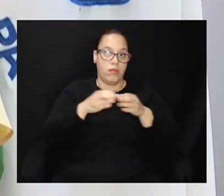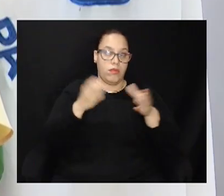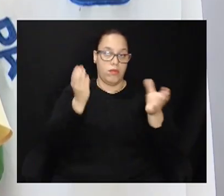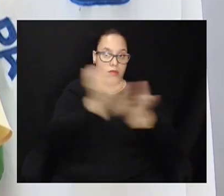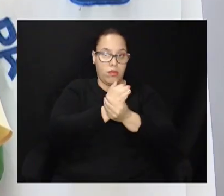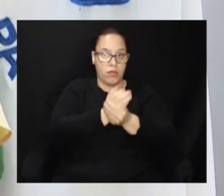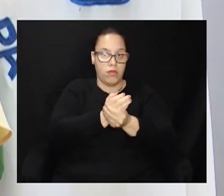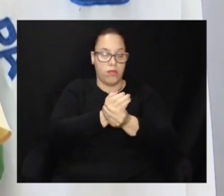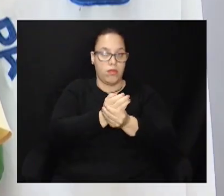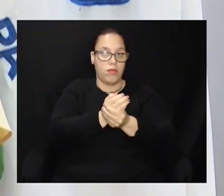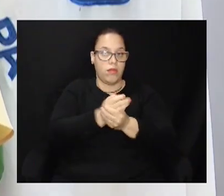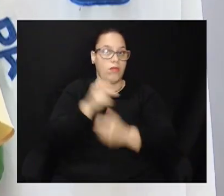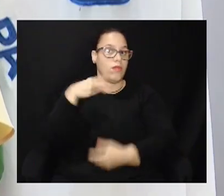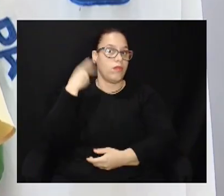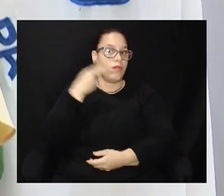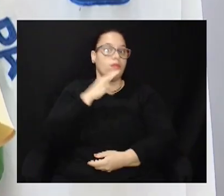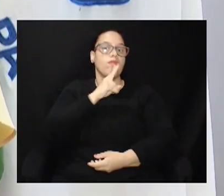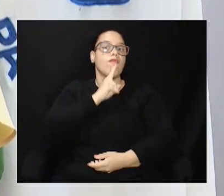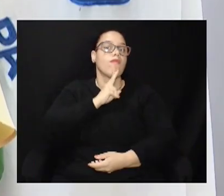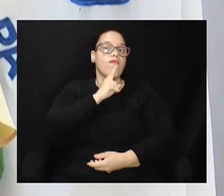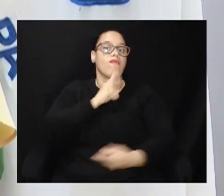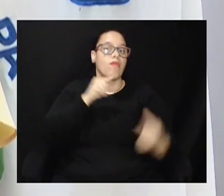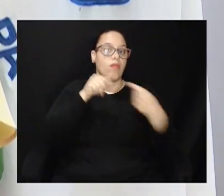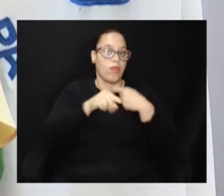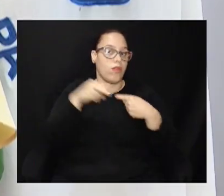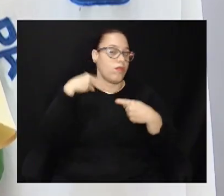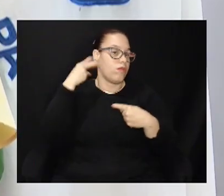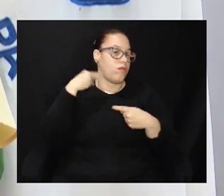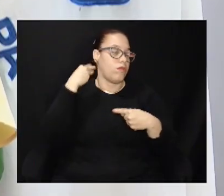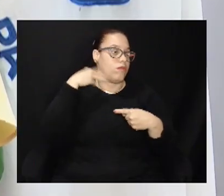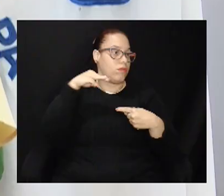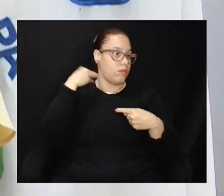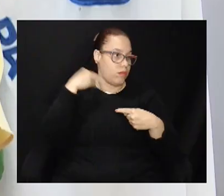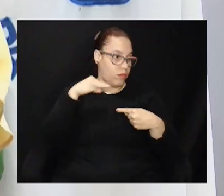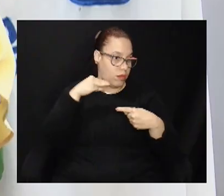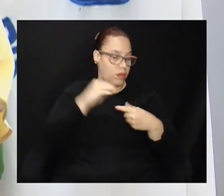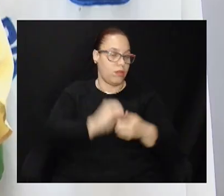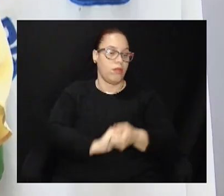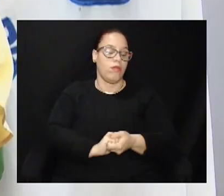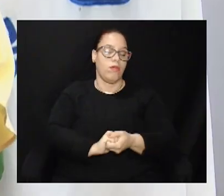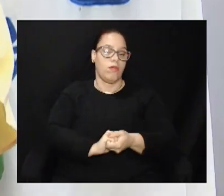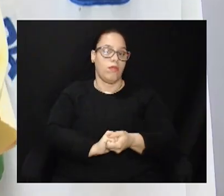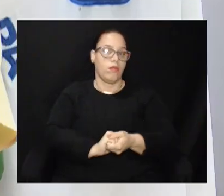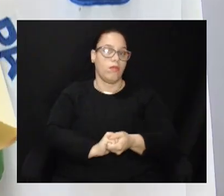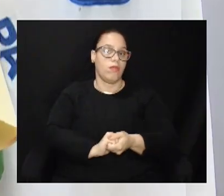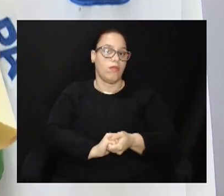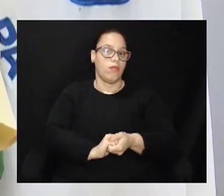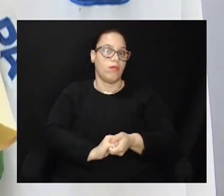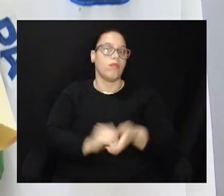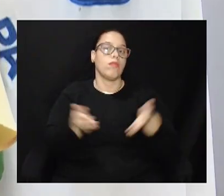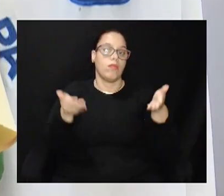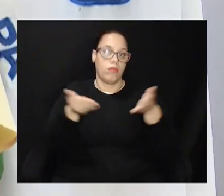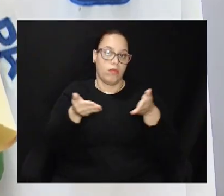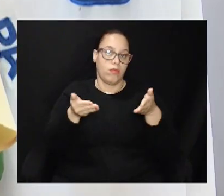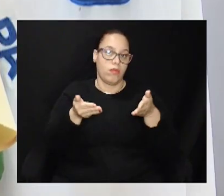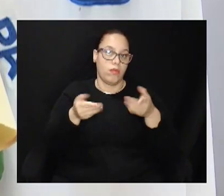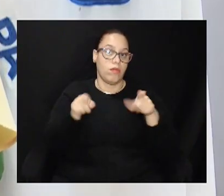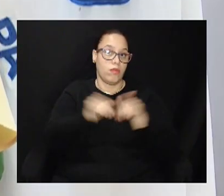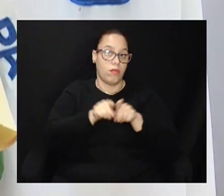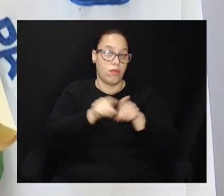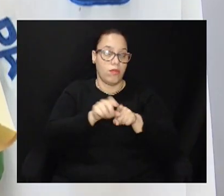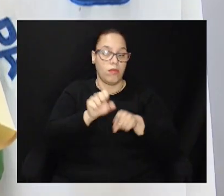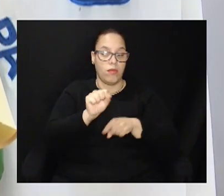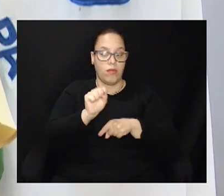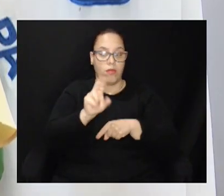parte do vereador Nelson Osseri contra a vereadora Mariana Conte. Na ocasião, inclusive, o suplente do PSD,